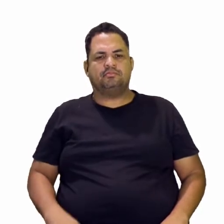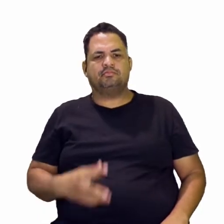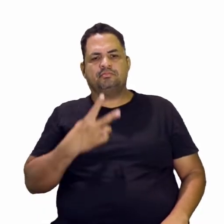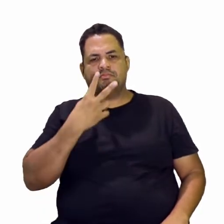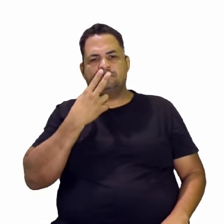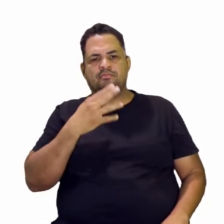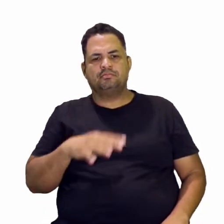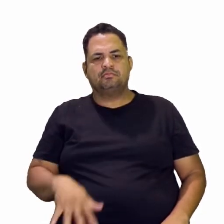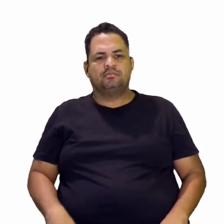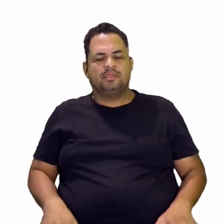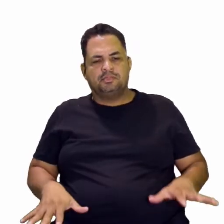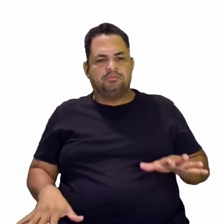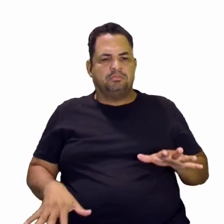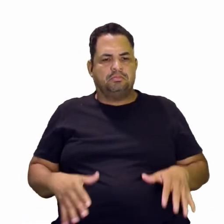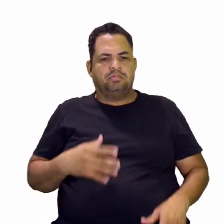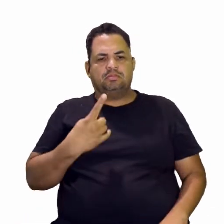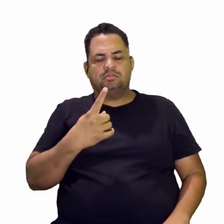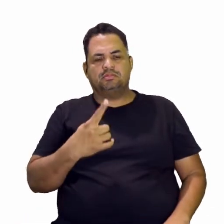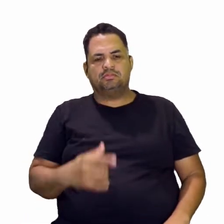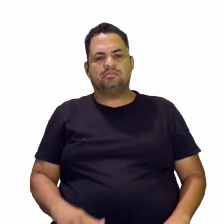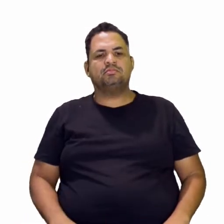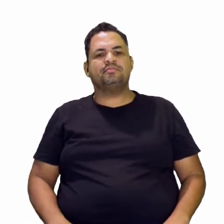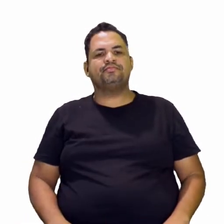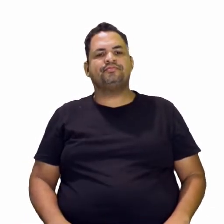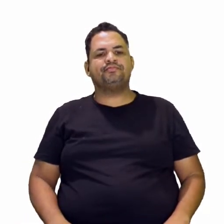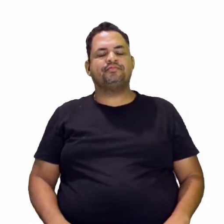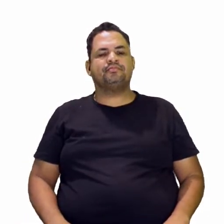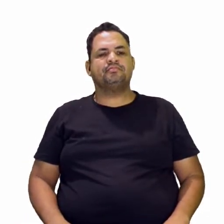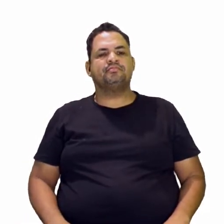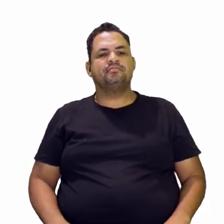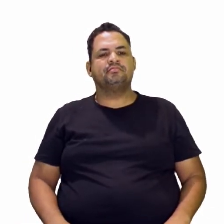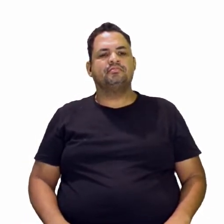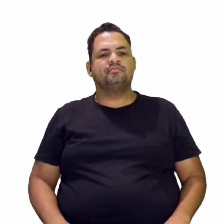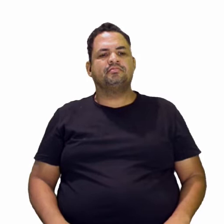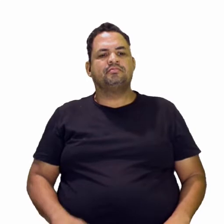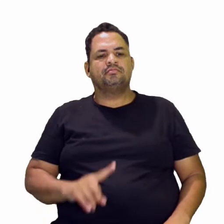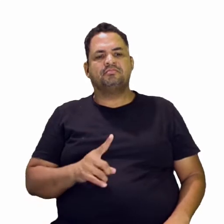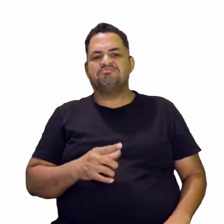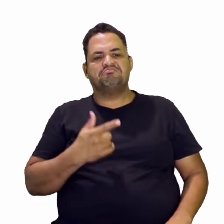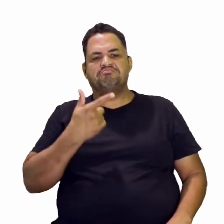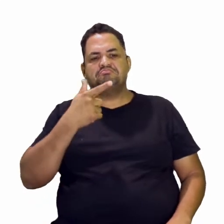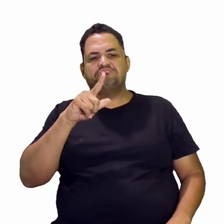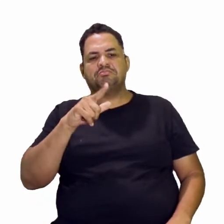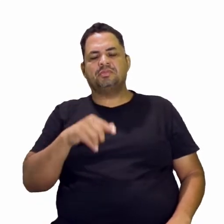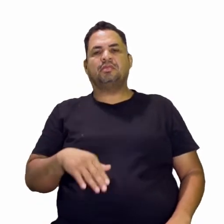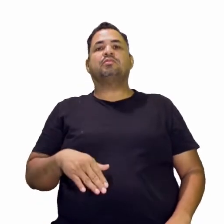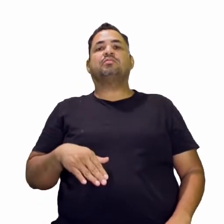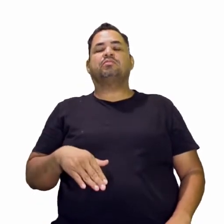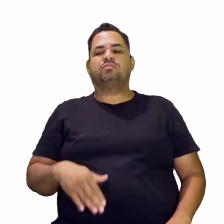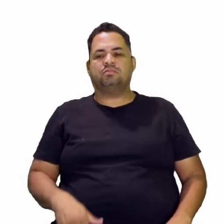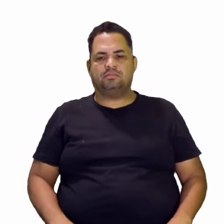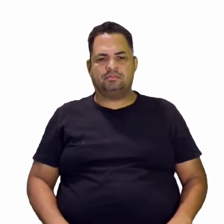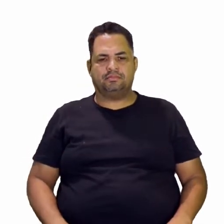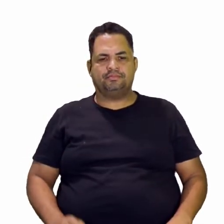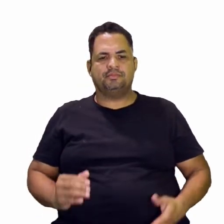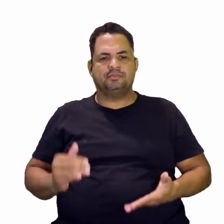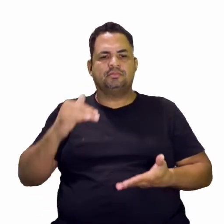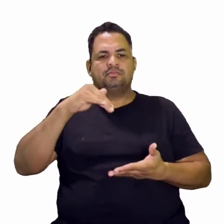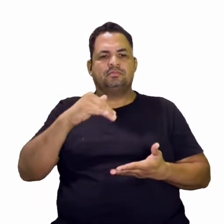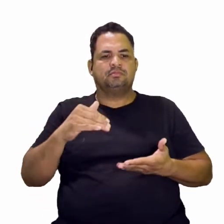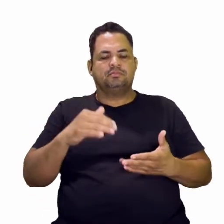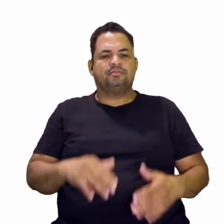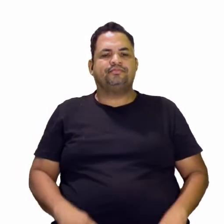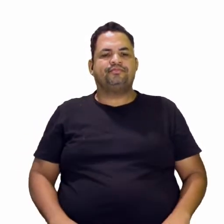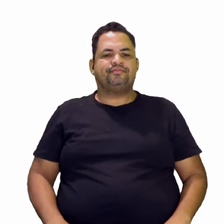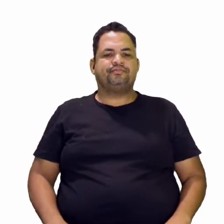foca. Pois é, as focas, elas de forma nenhuma vão ficar posicionadinhas desse jeito aqui, não. Elas não conseguem erguer o corpo, elas vão saltar, vão andando